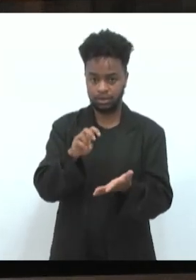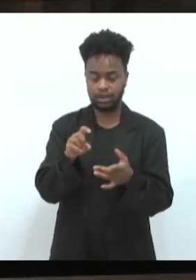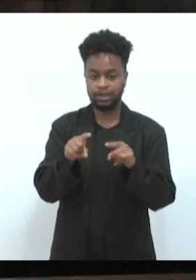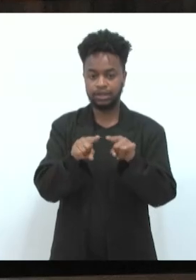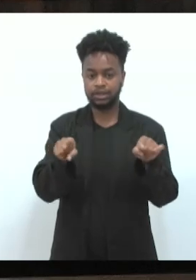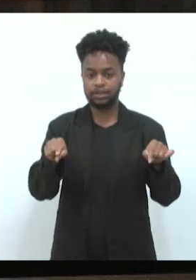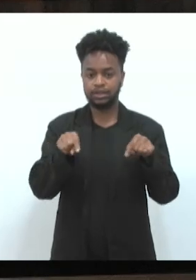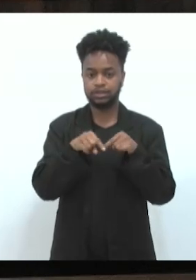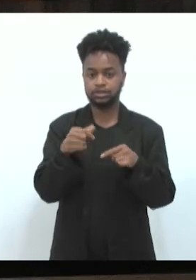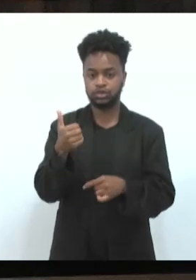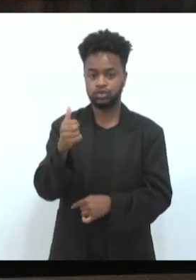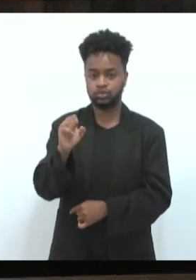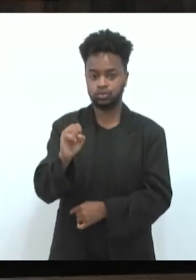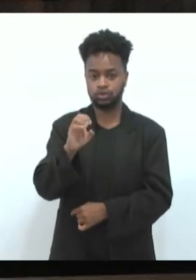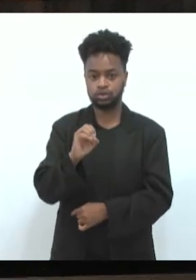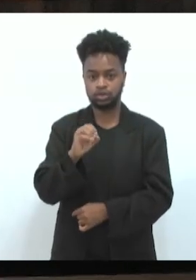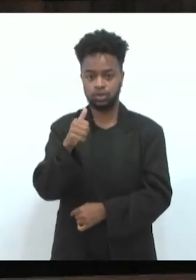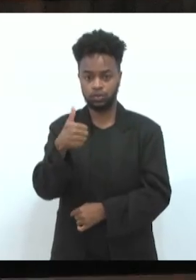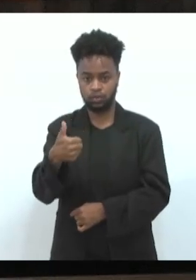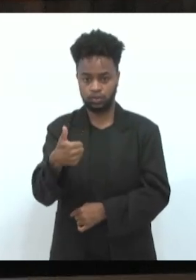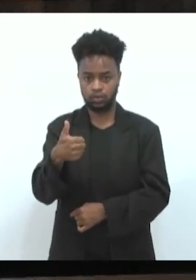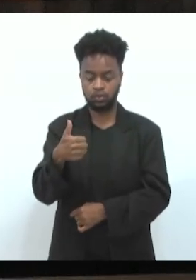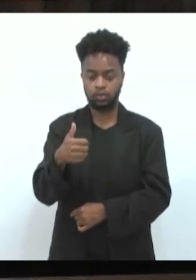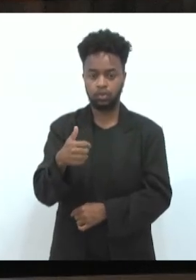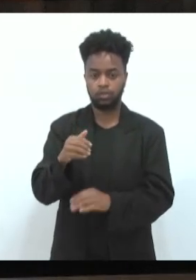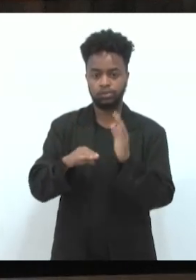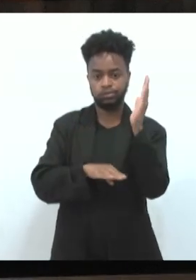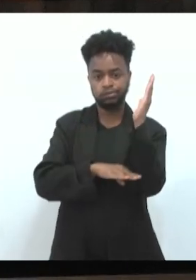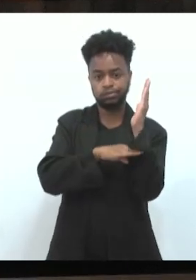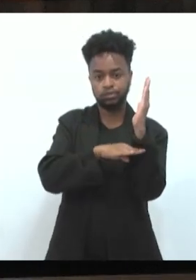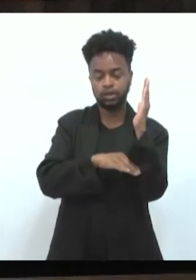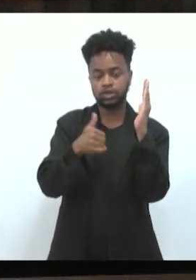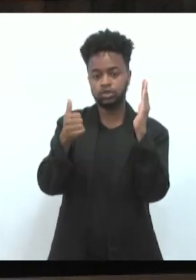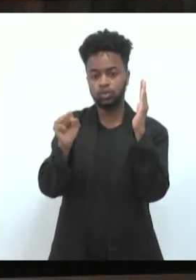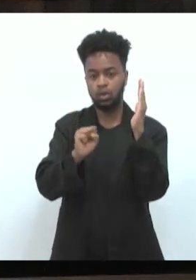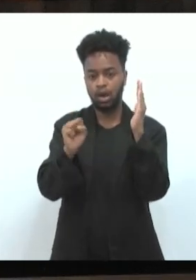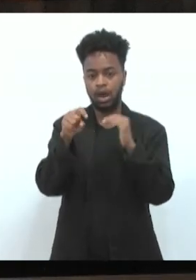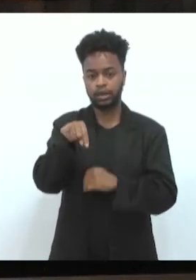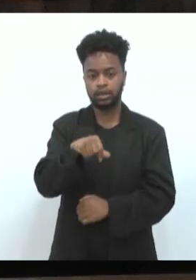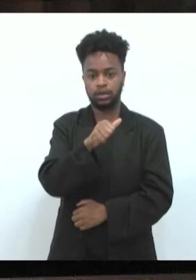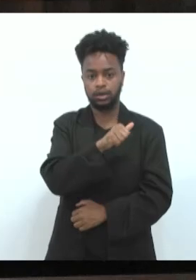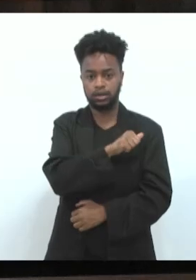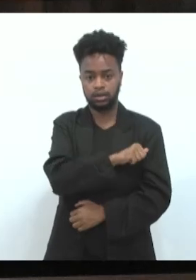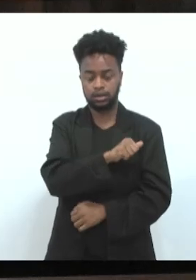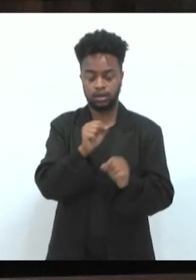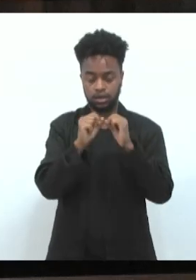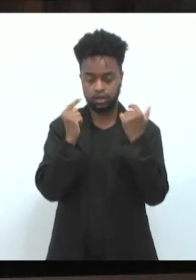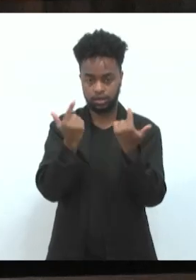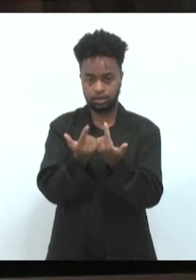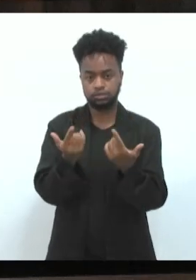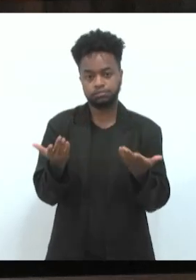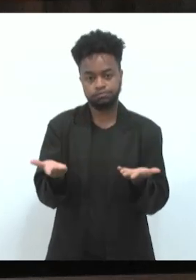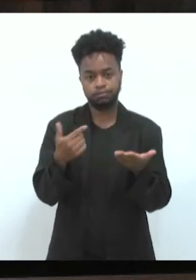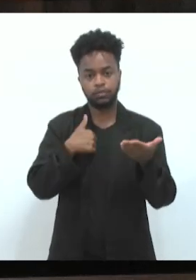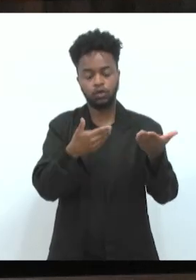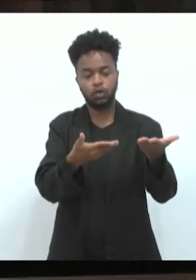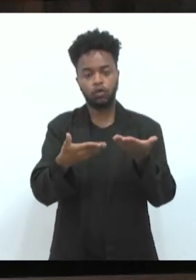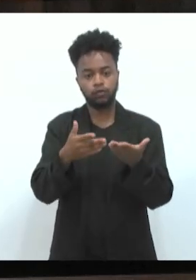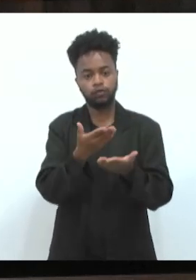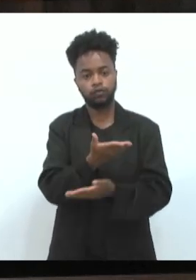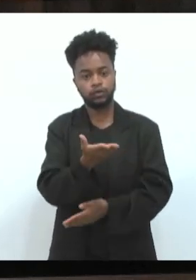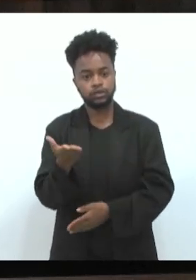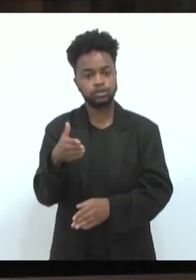sala 1801, no 18º andar aqui da Alerj. Então, todos estão convidados